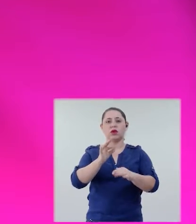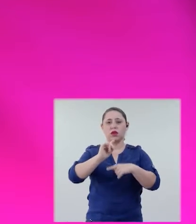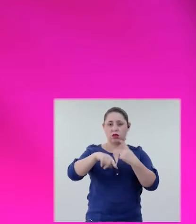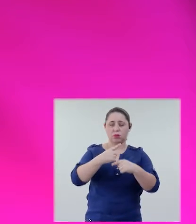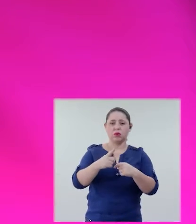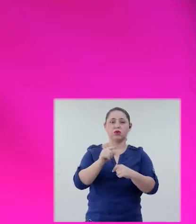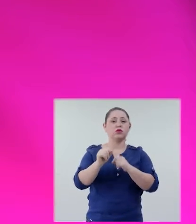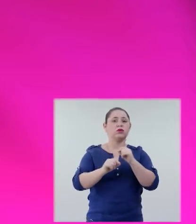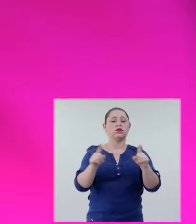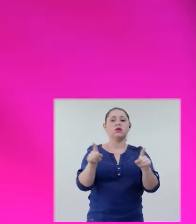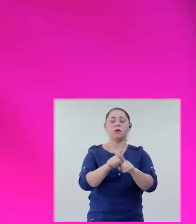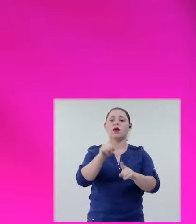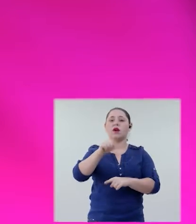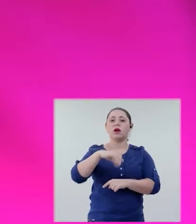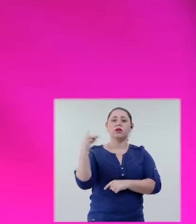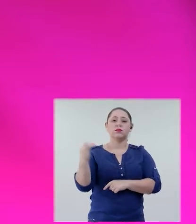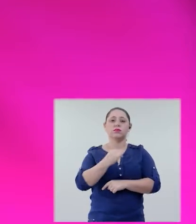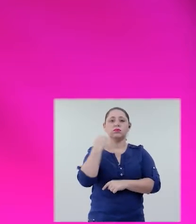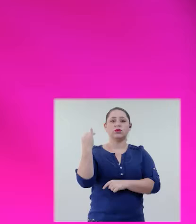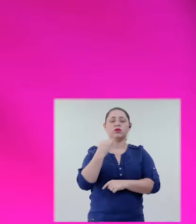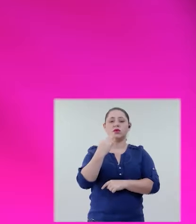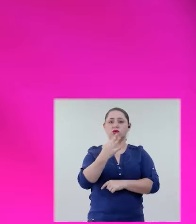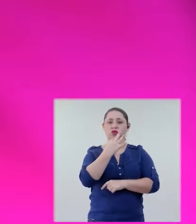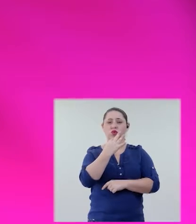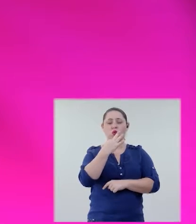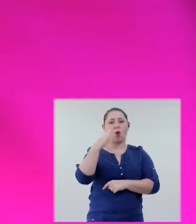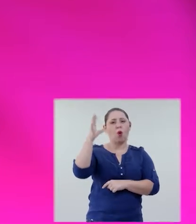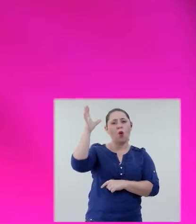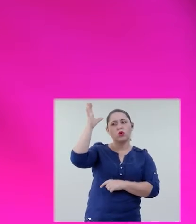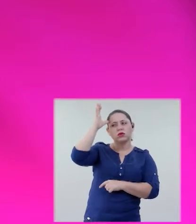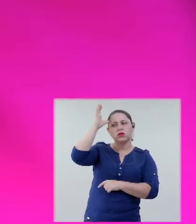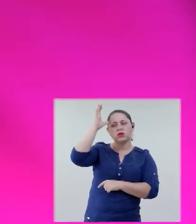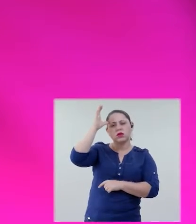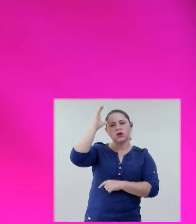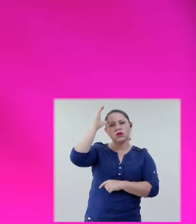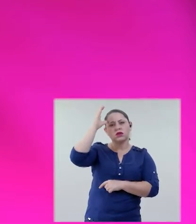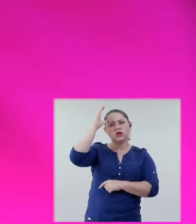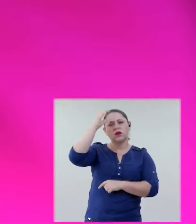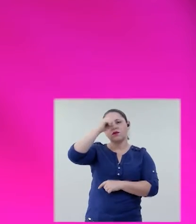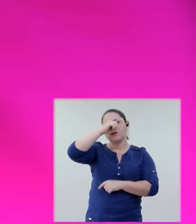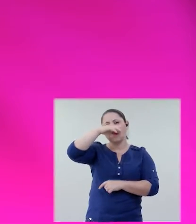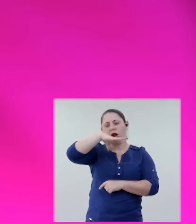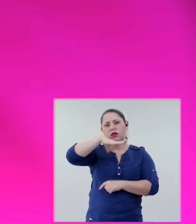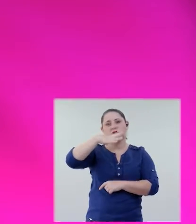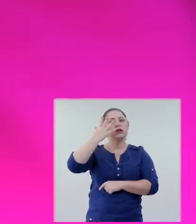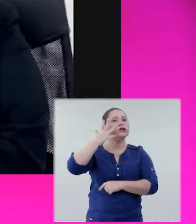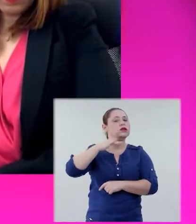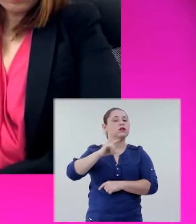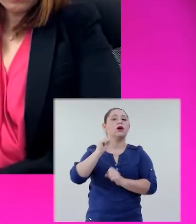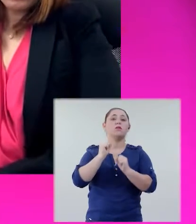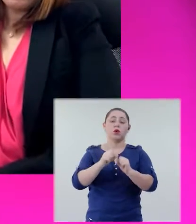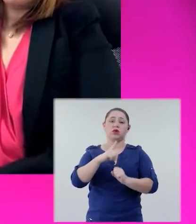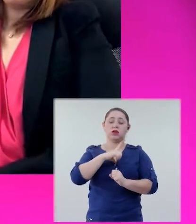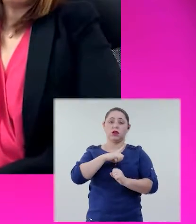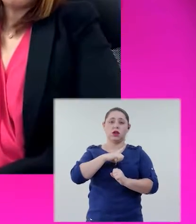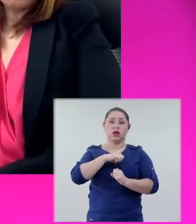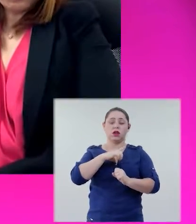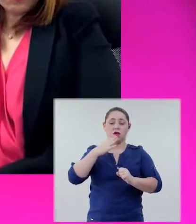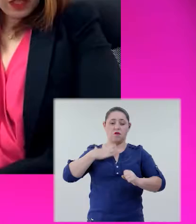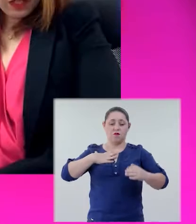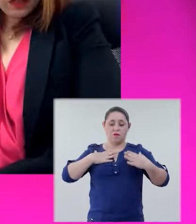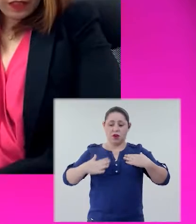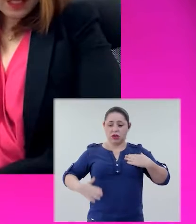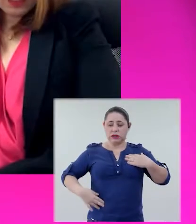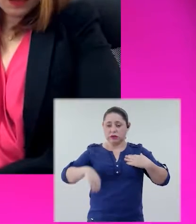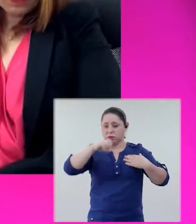que vem em seguida, é importante a gente ter a conscientização dos abusos que as crianças podem sofrer. Nós temos o